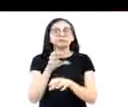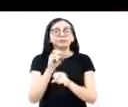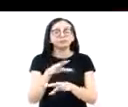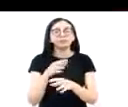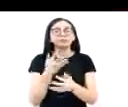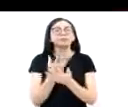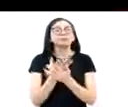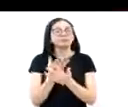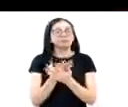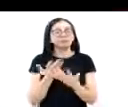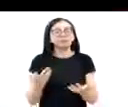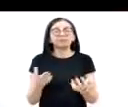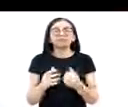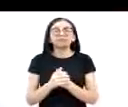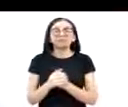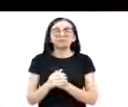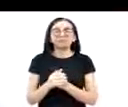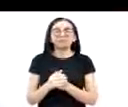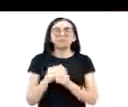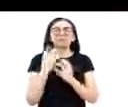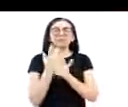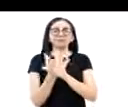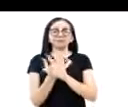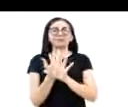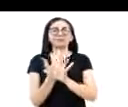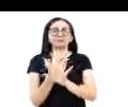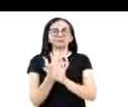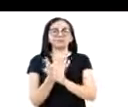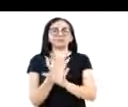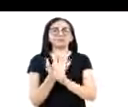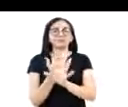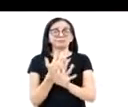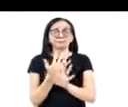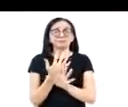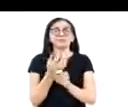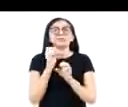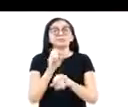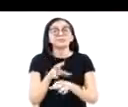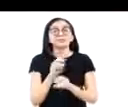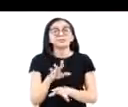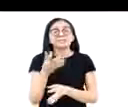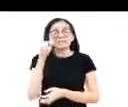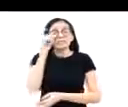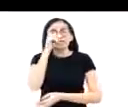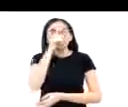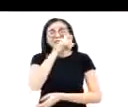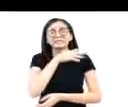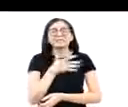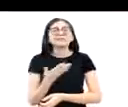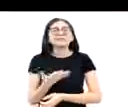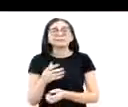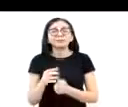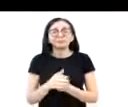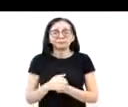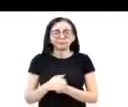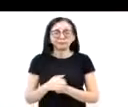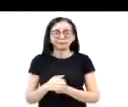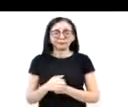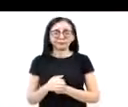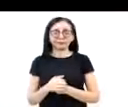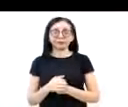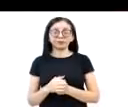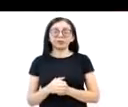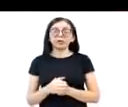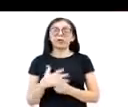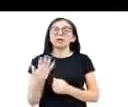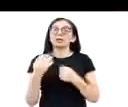foi tornando a prática educacional mais difícil. E tudo isso ainda não